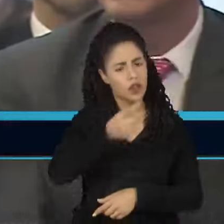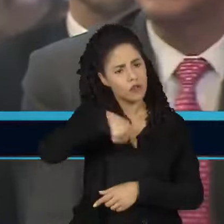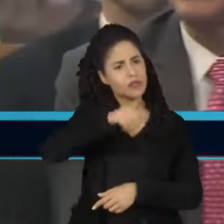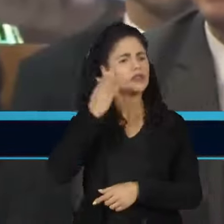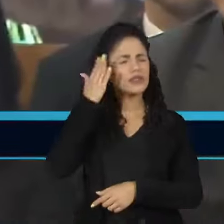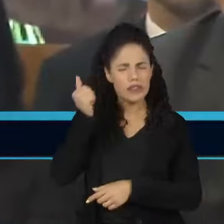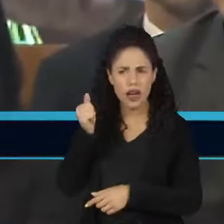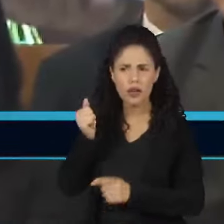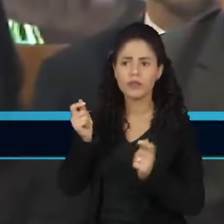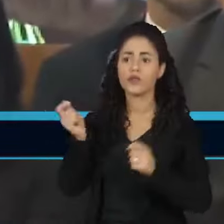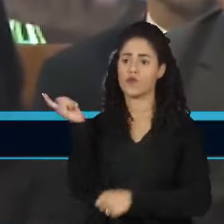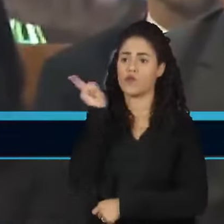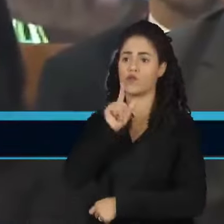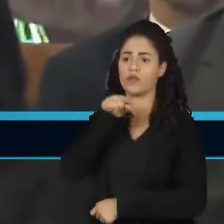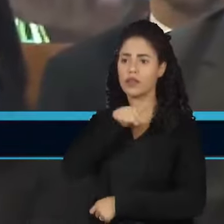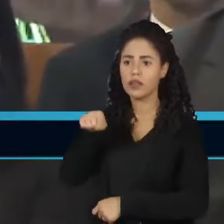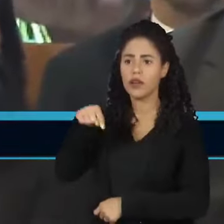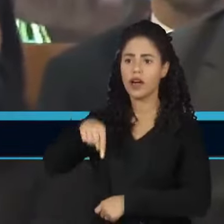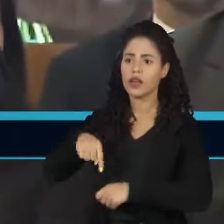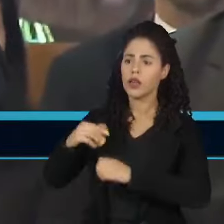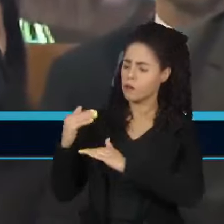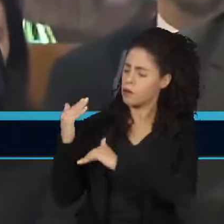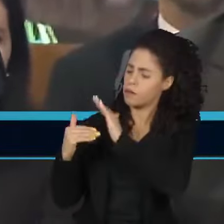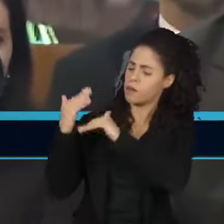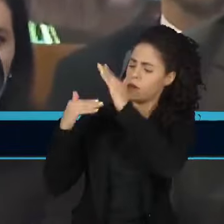pra gente não fomentar o desenvolvimento da indústria brasileira